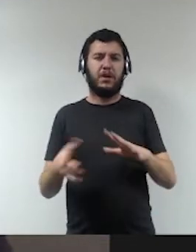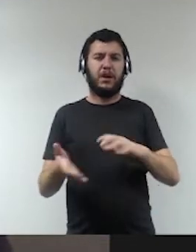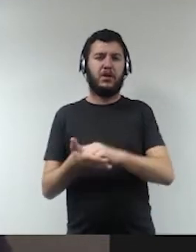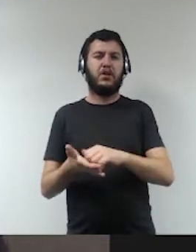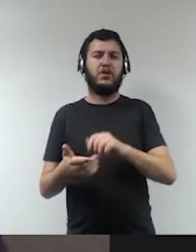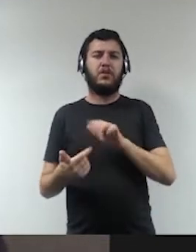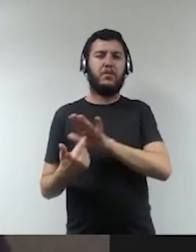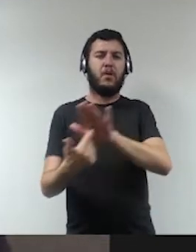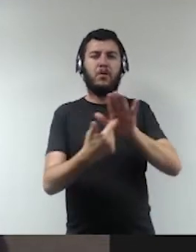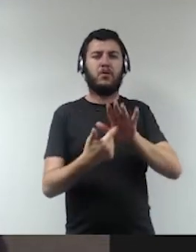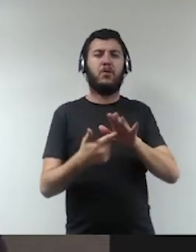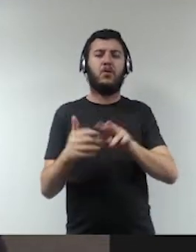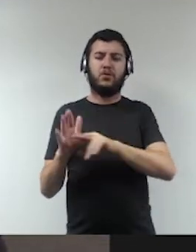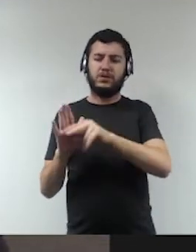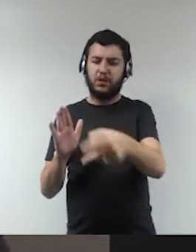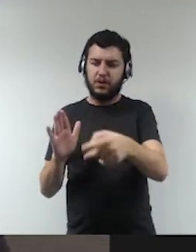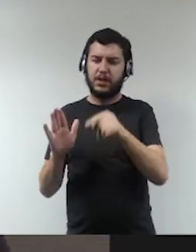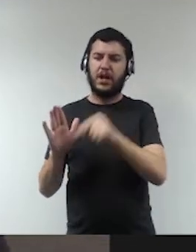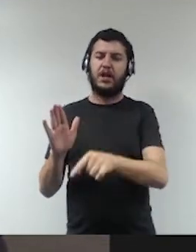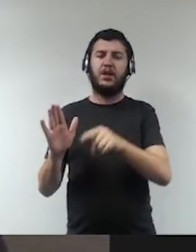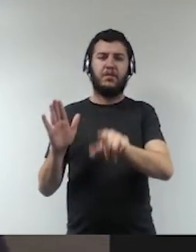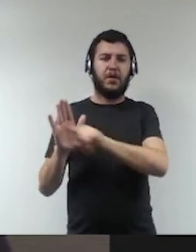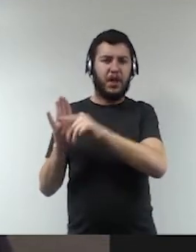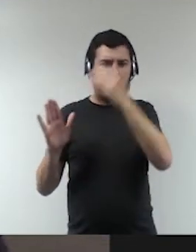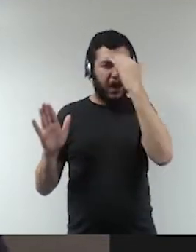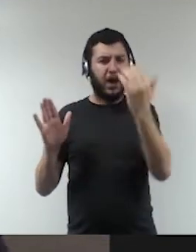aquele que busca